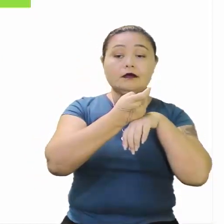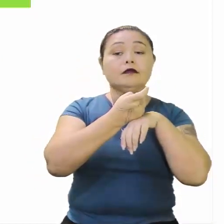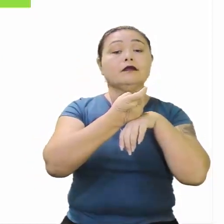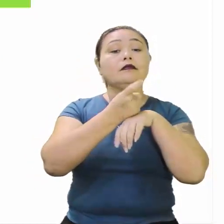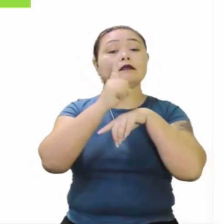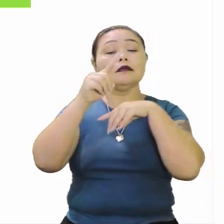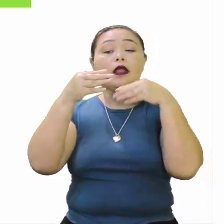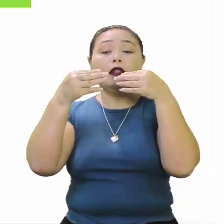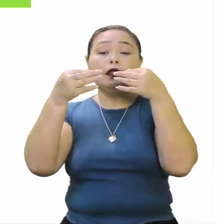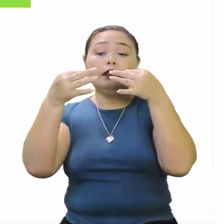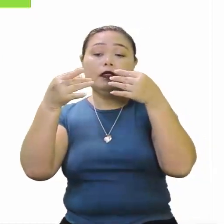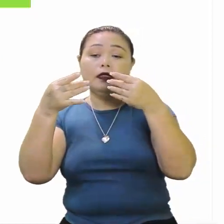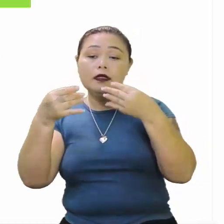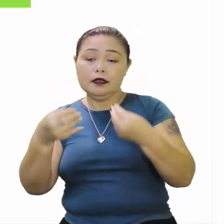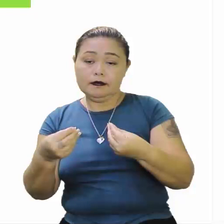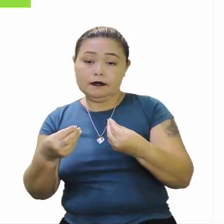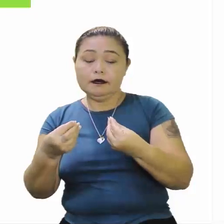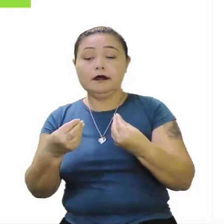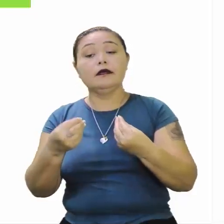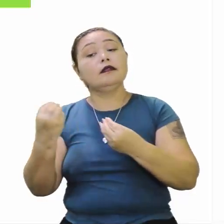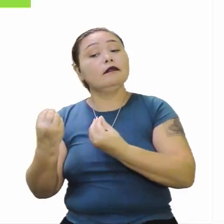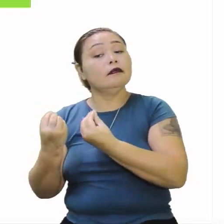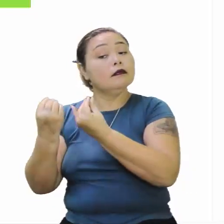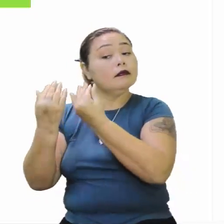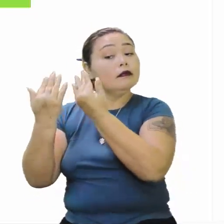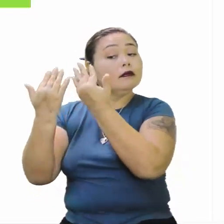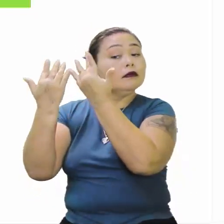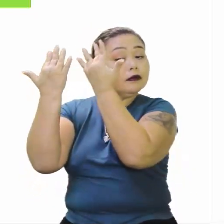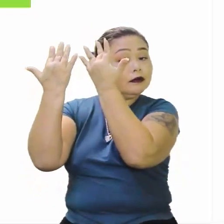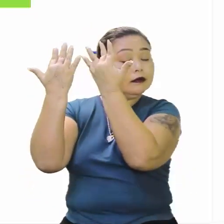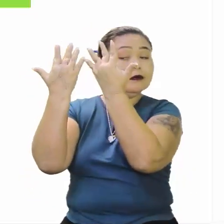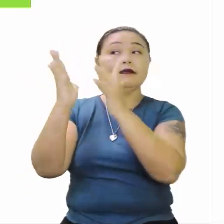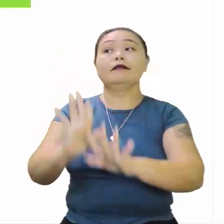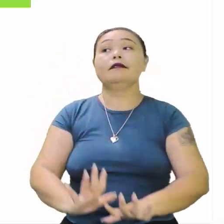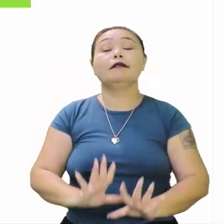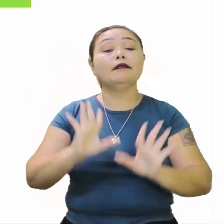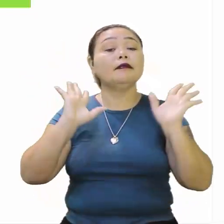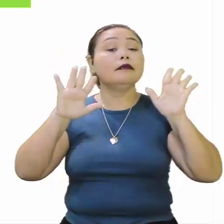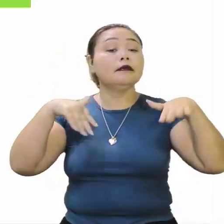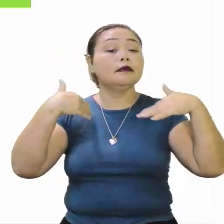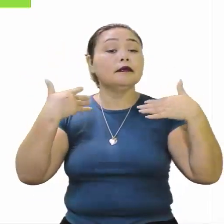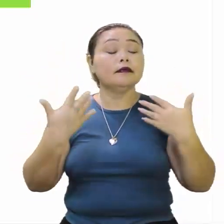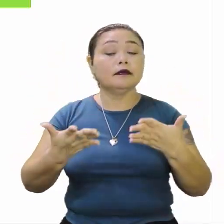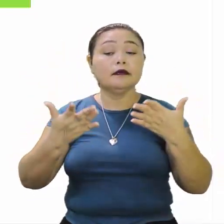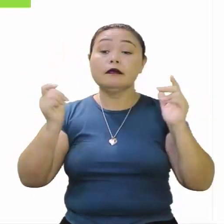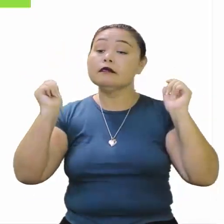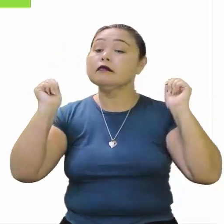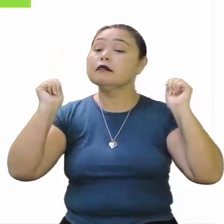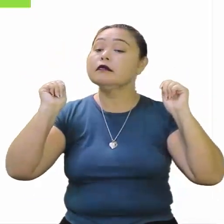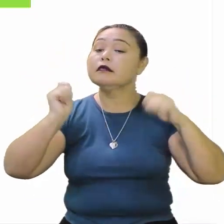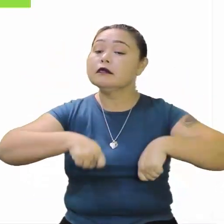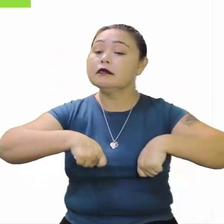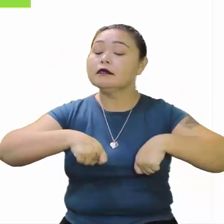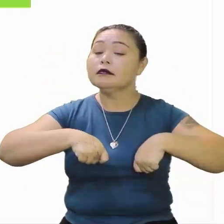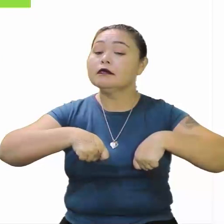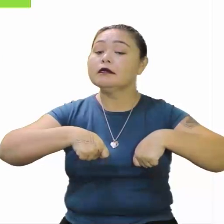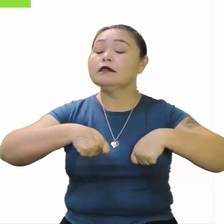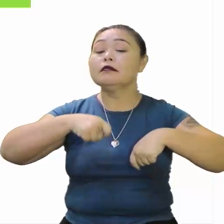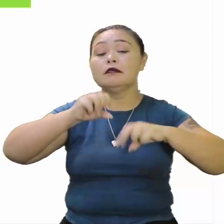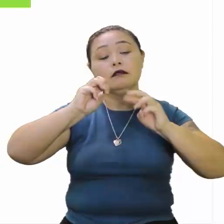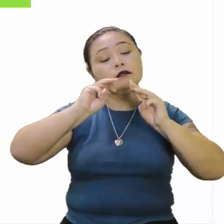o líquido e o gasoso. Porém, é possível a